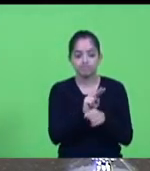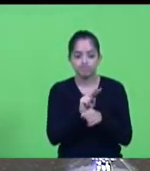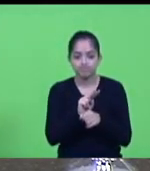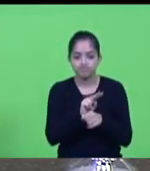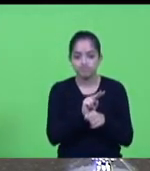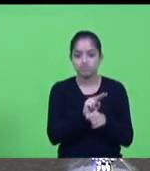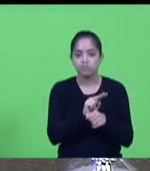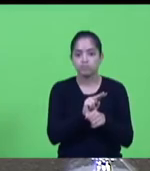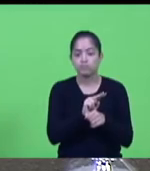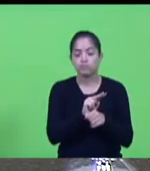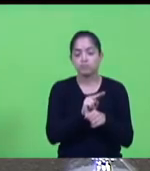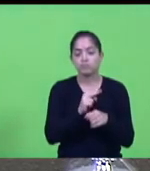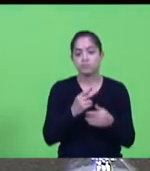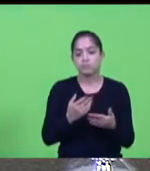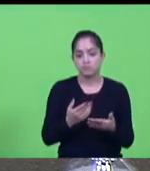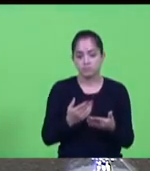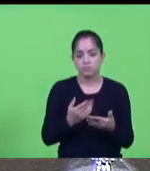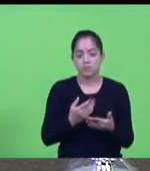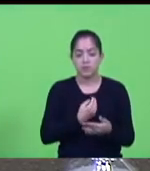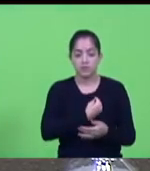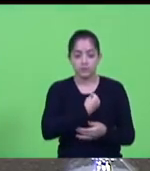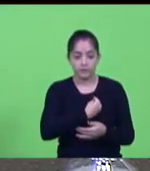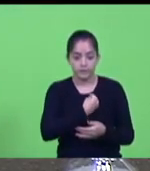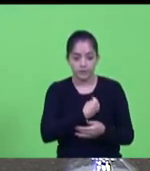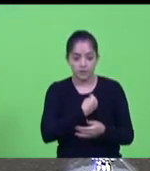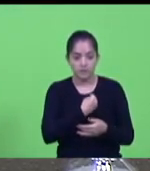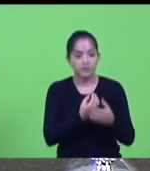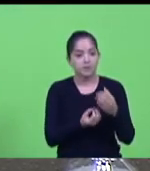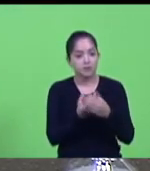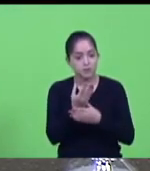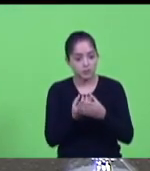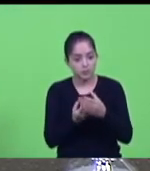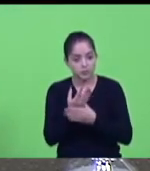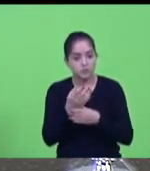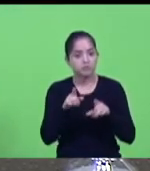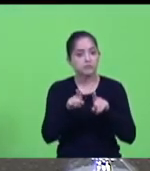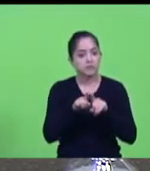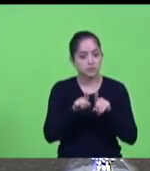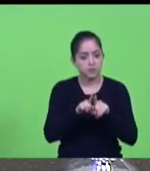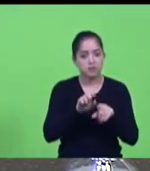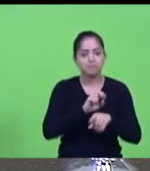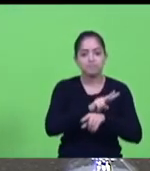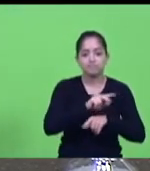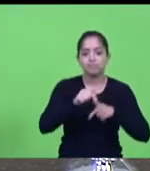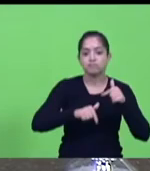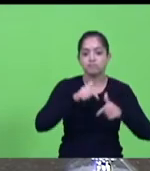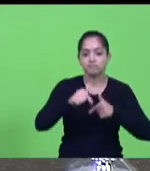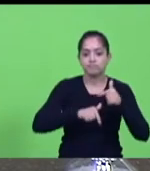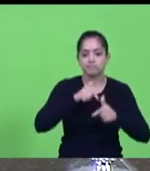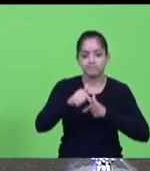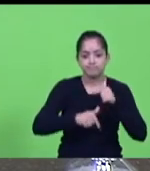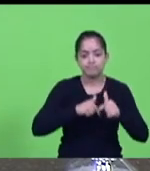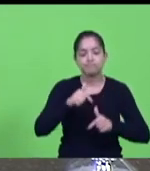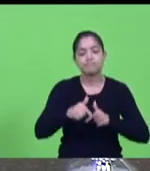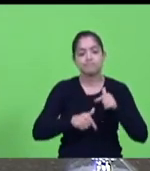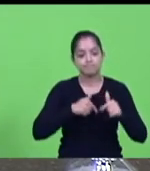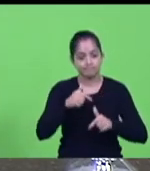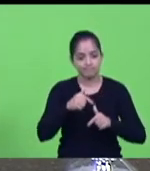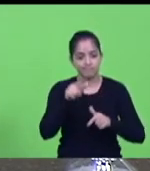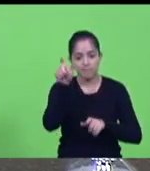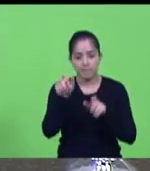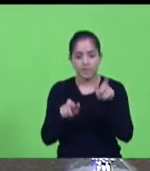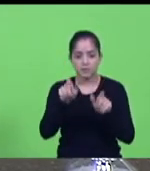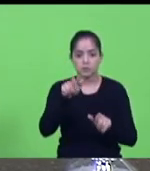além de viverem da produção, também empregam número considerável de